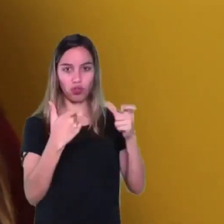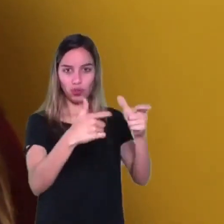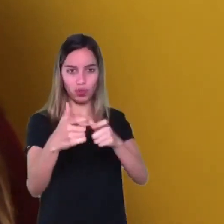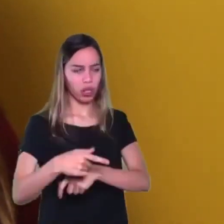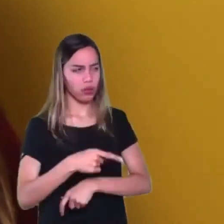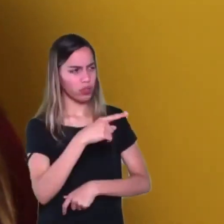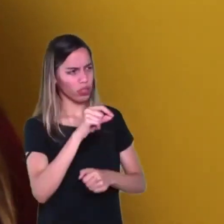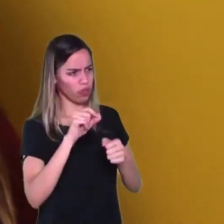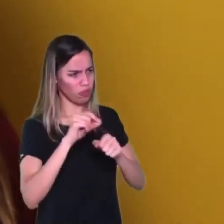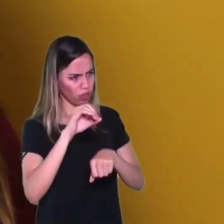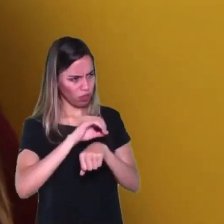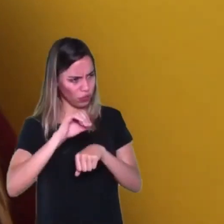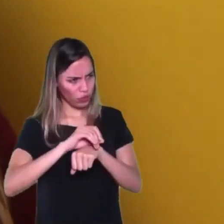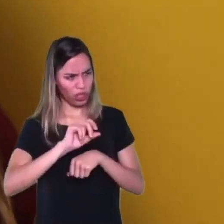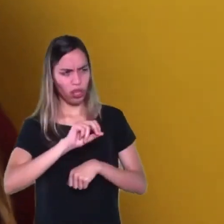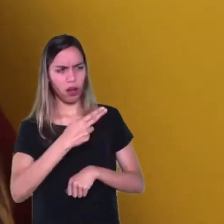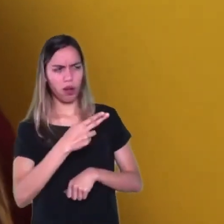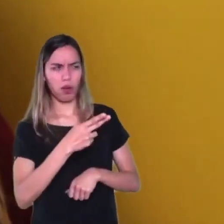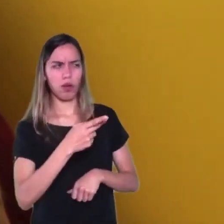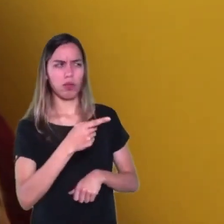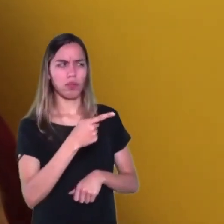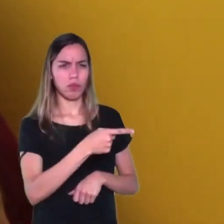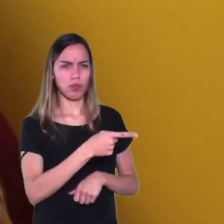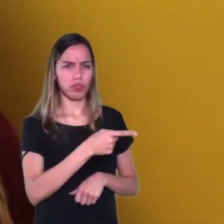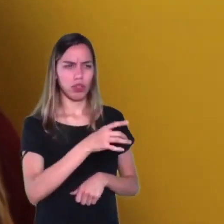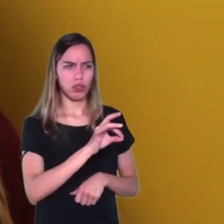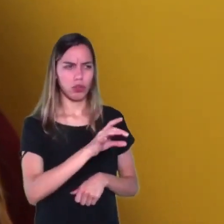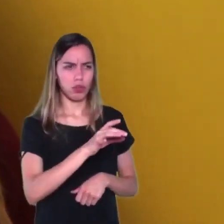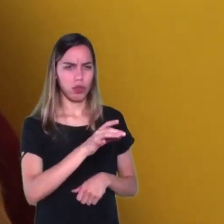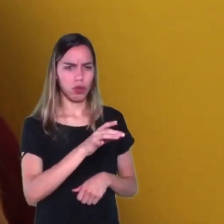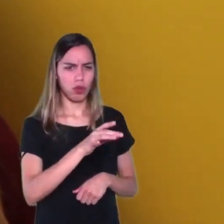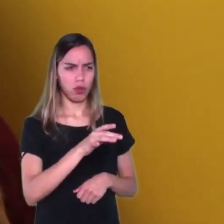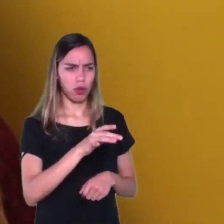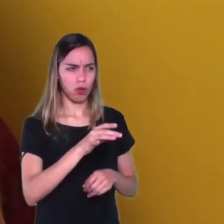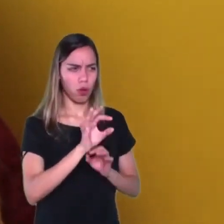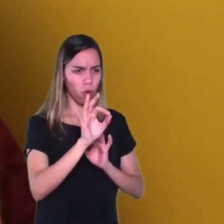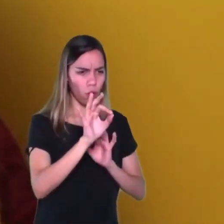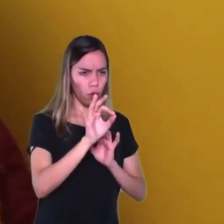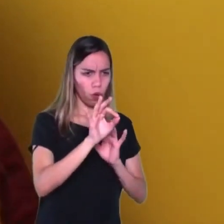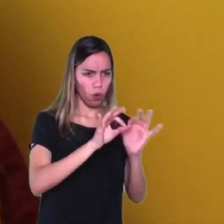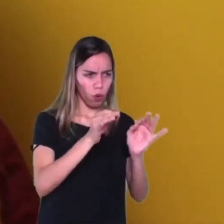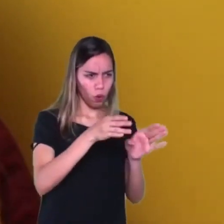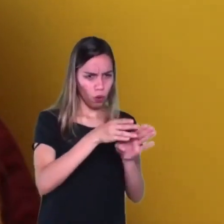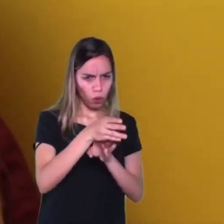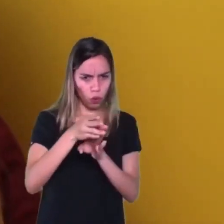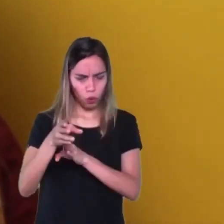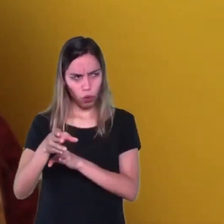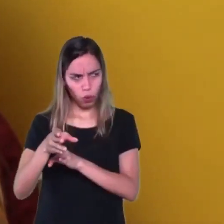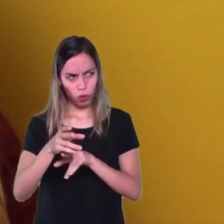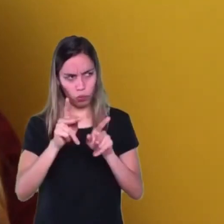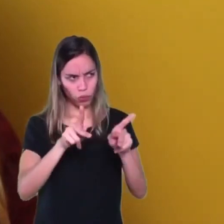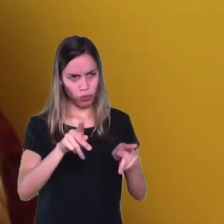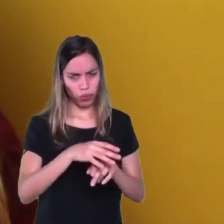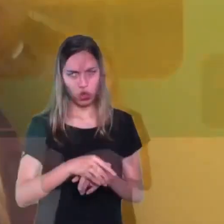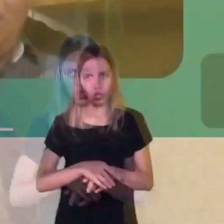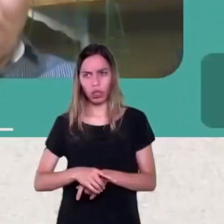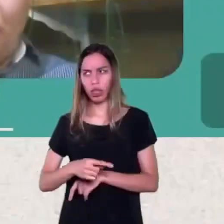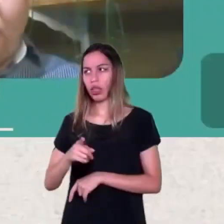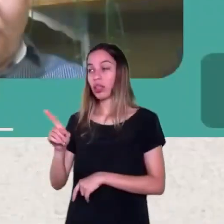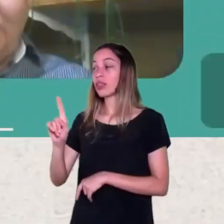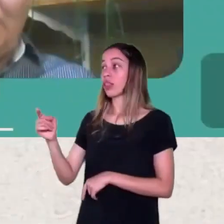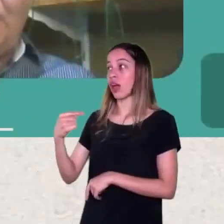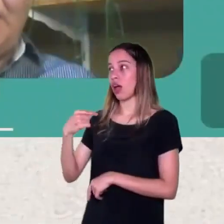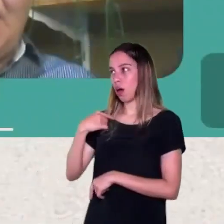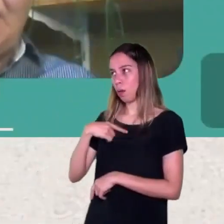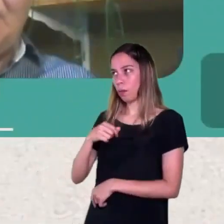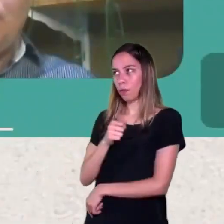oficina ou se você foi o comandante ali da oficina, né? O professor. Não, eu fui aluno da oficina. É uma